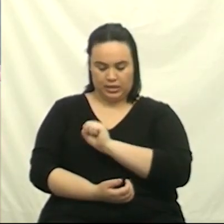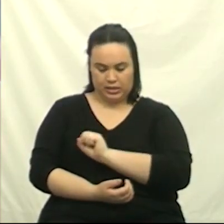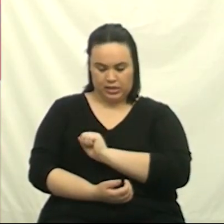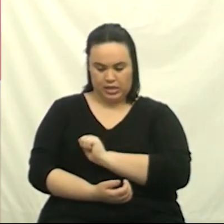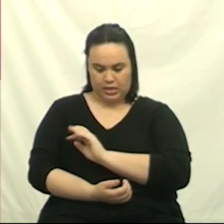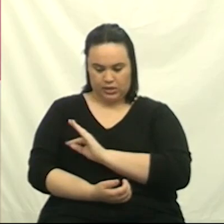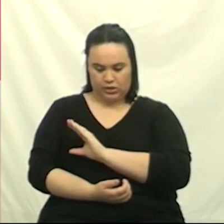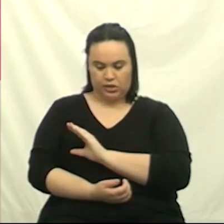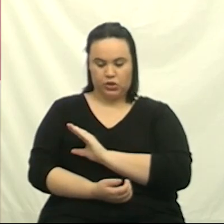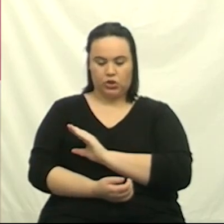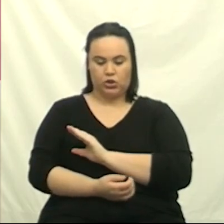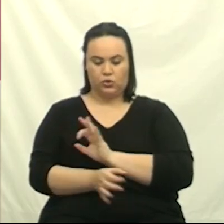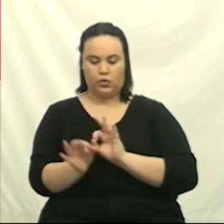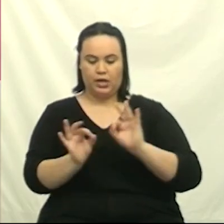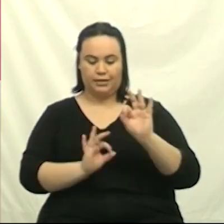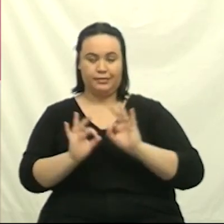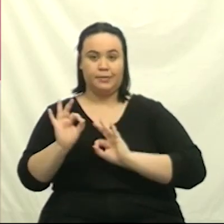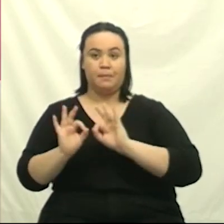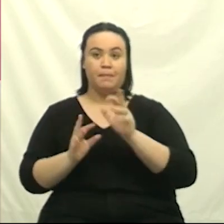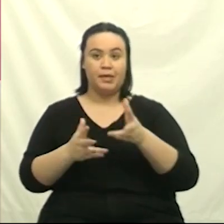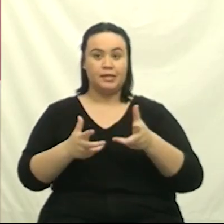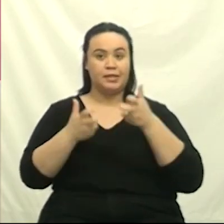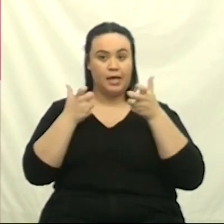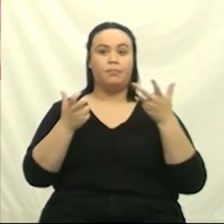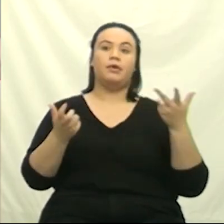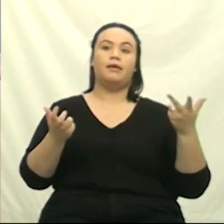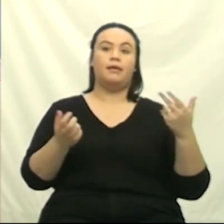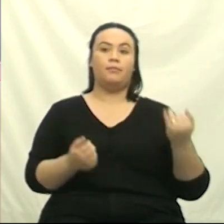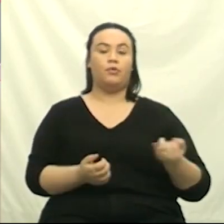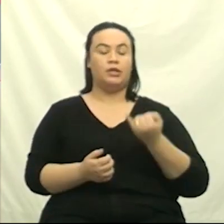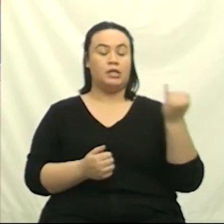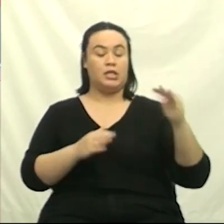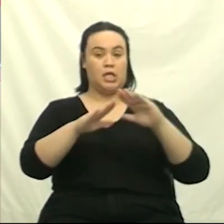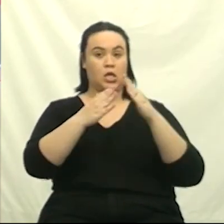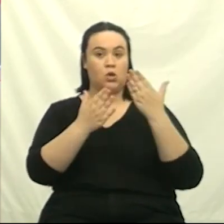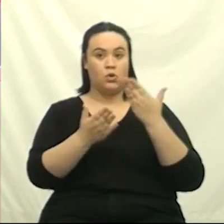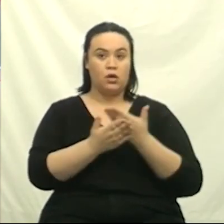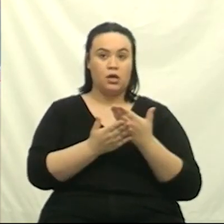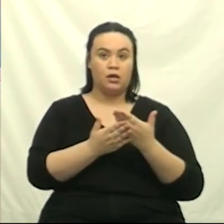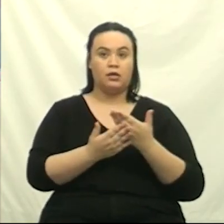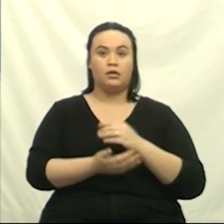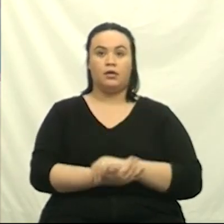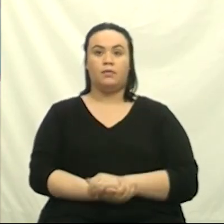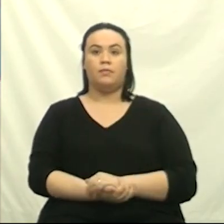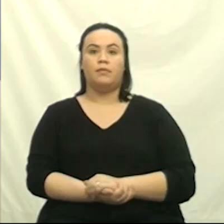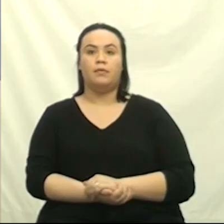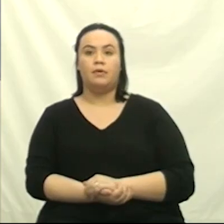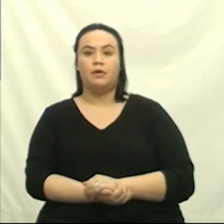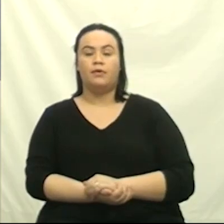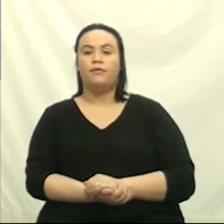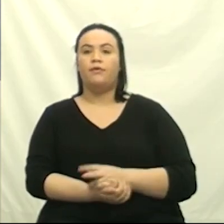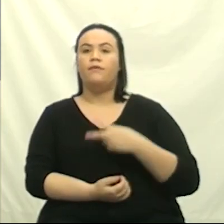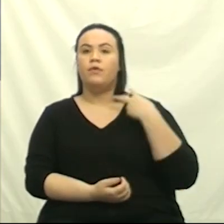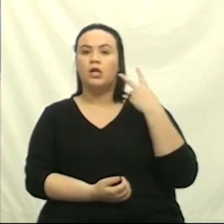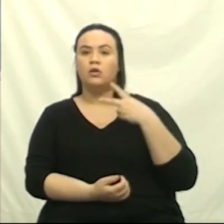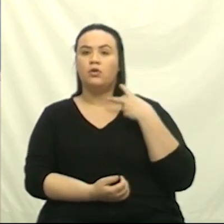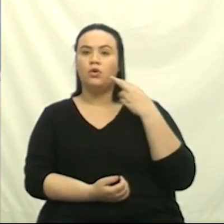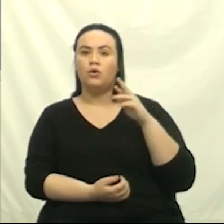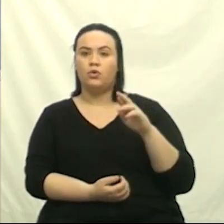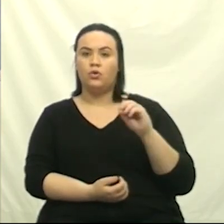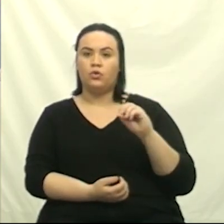da importância dessa escola estive em Medellín acompanhado da vereadora Roseli